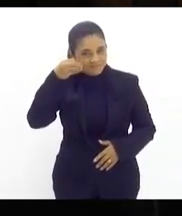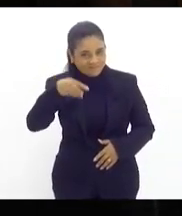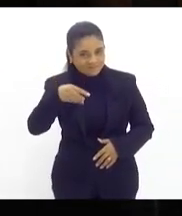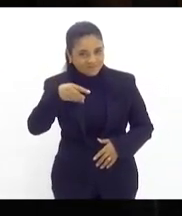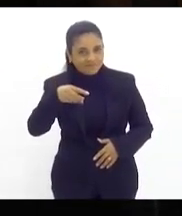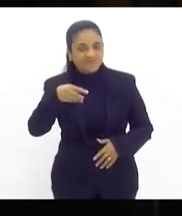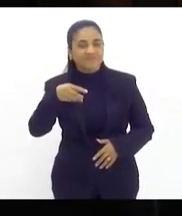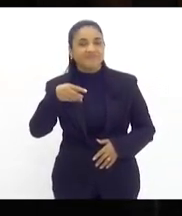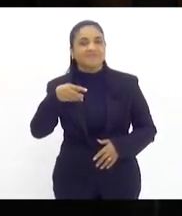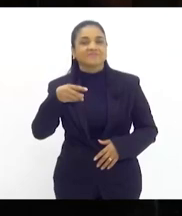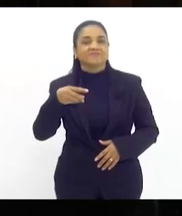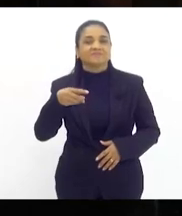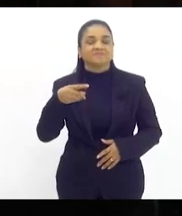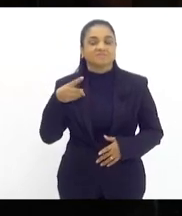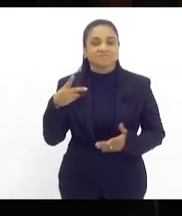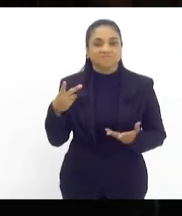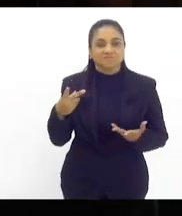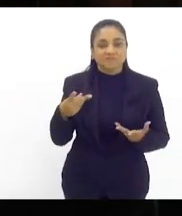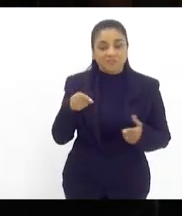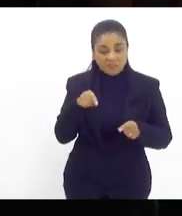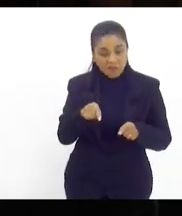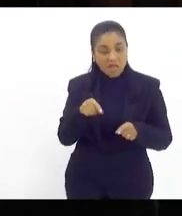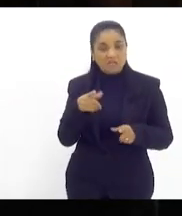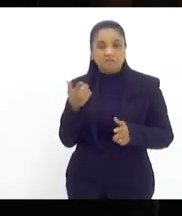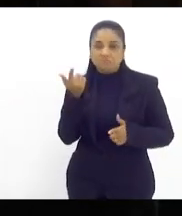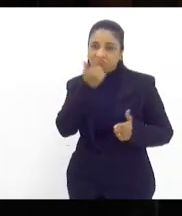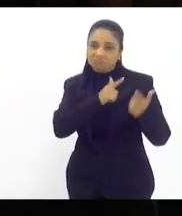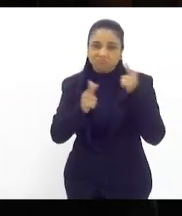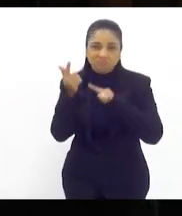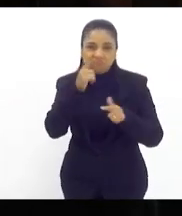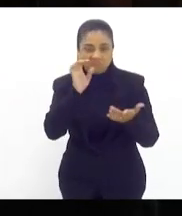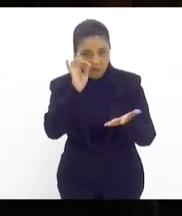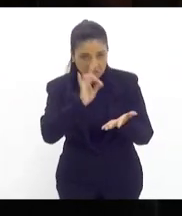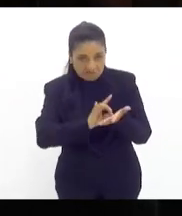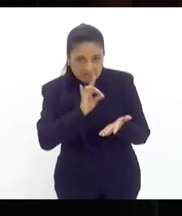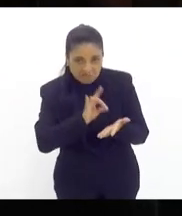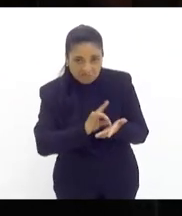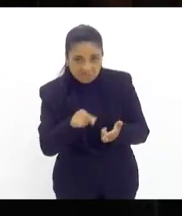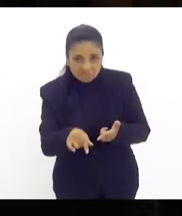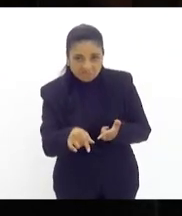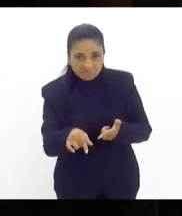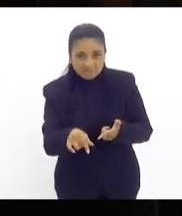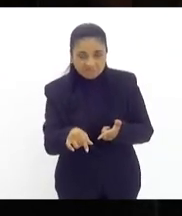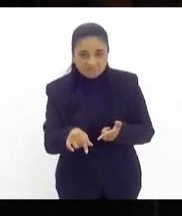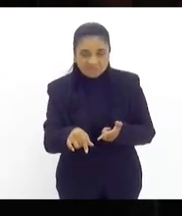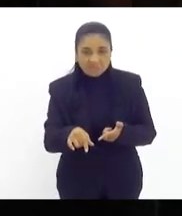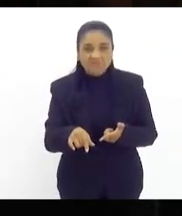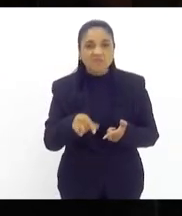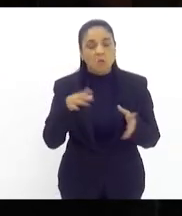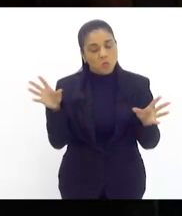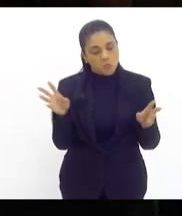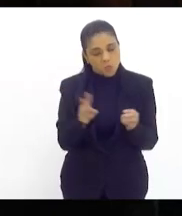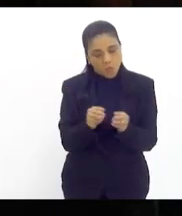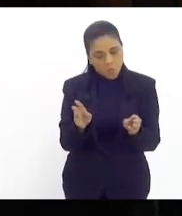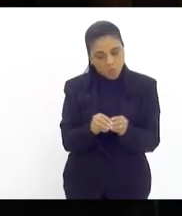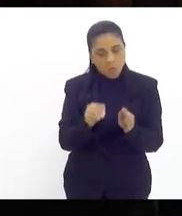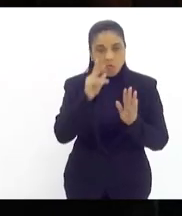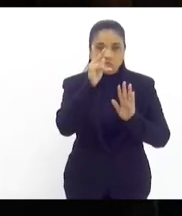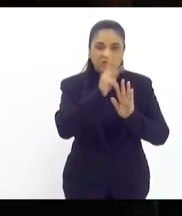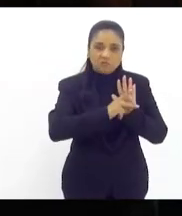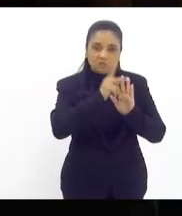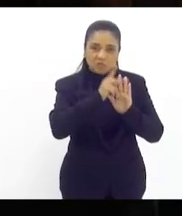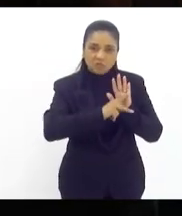monopólios das virtudes é sempre deles presidente então concluo dizendo que todo projeto nessa casa